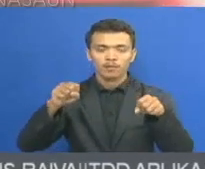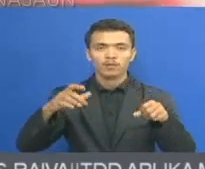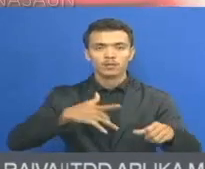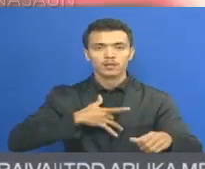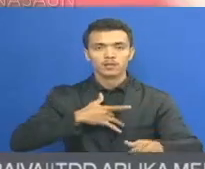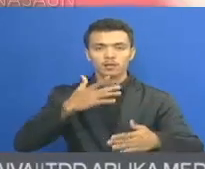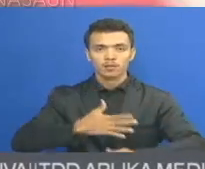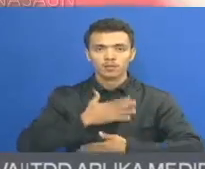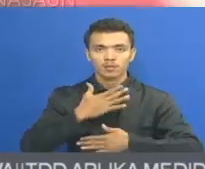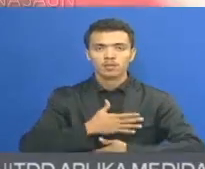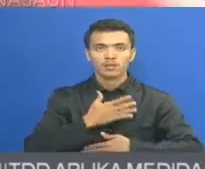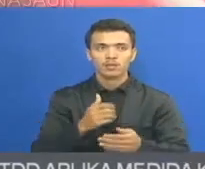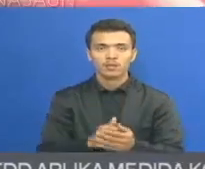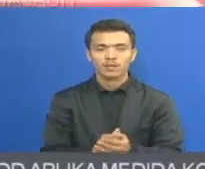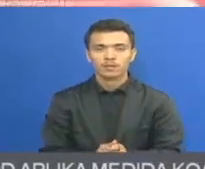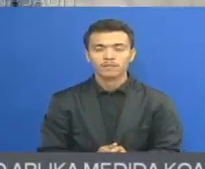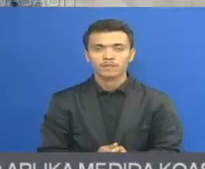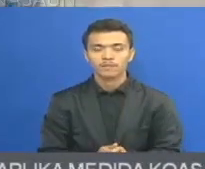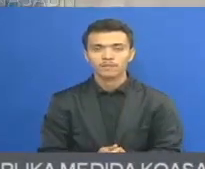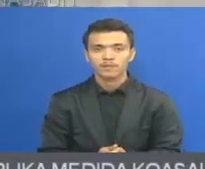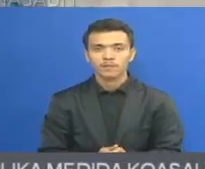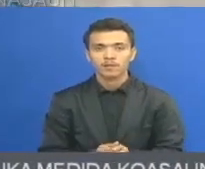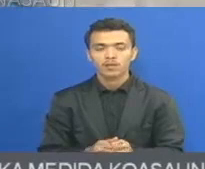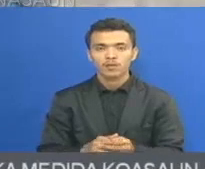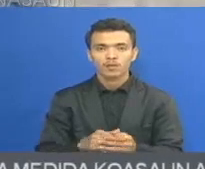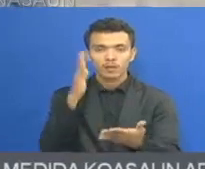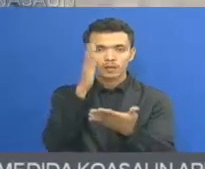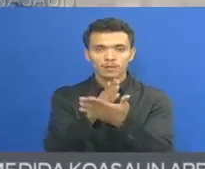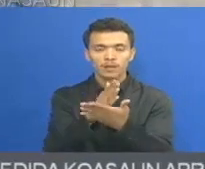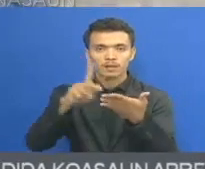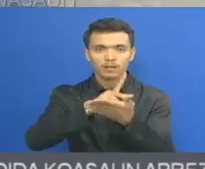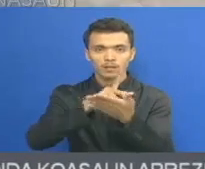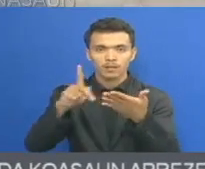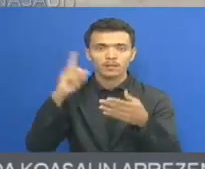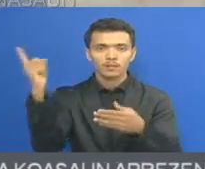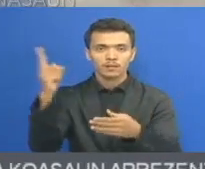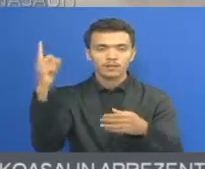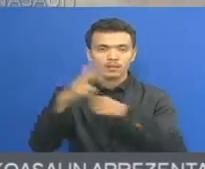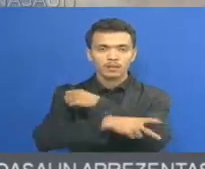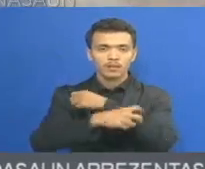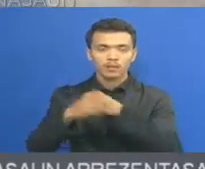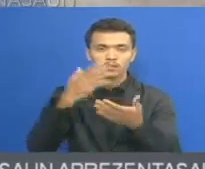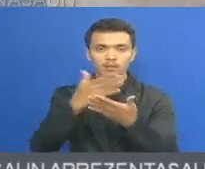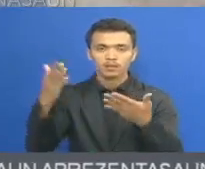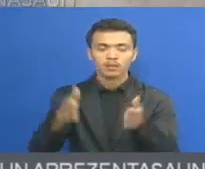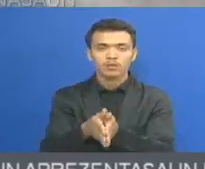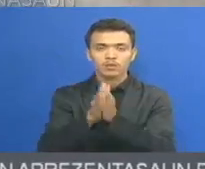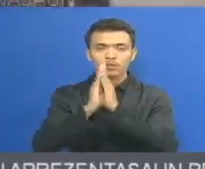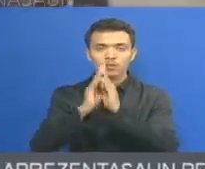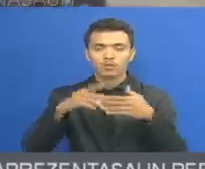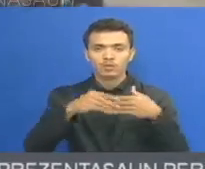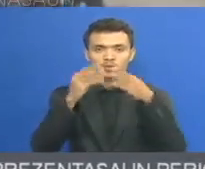aprecia teve seu serviço Unidade de Inteligência Siranian, onde combate criminoso Siranabe sempre na Oxassan. No russo moche ba